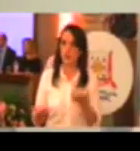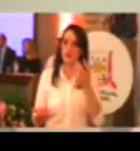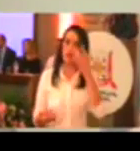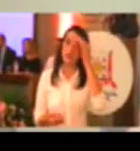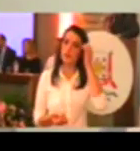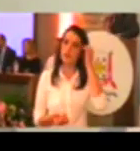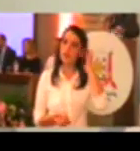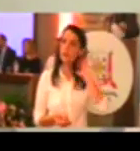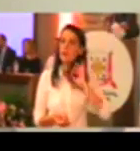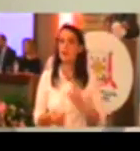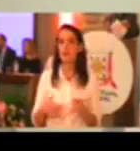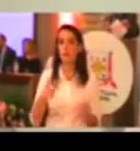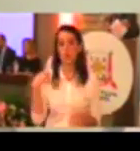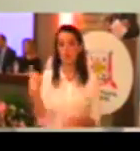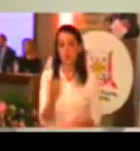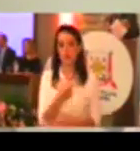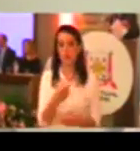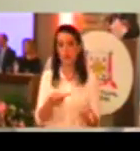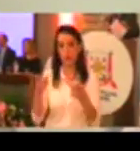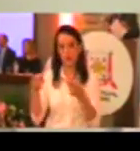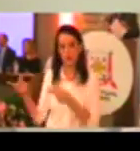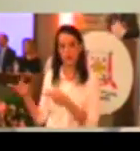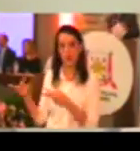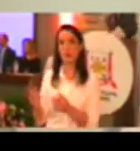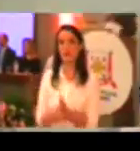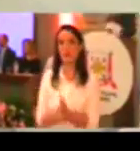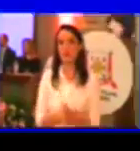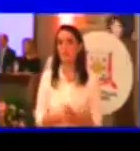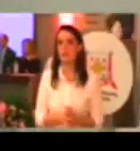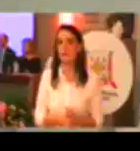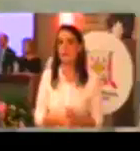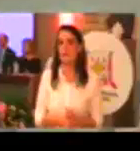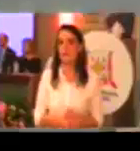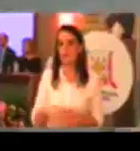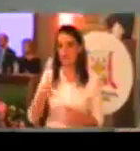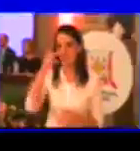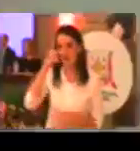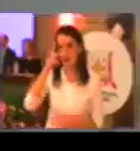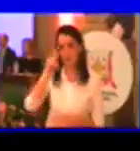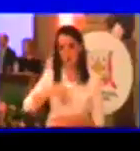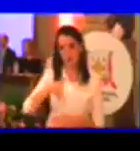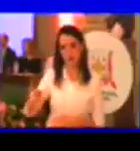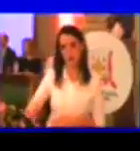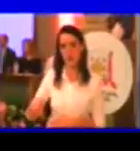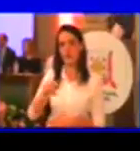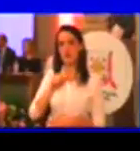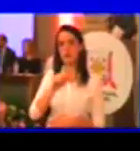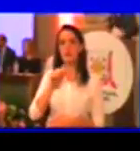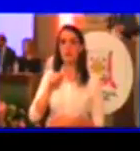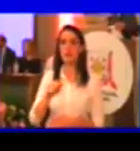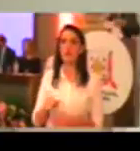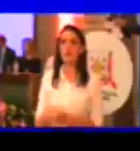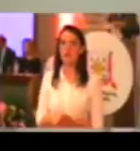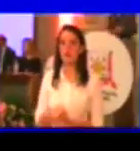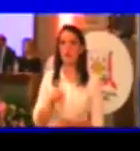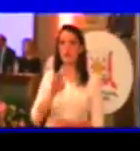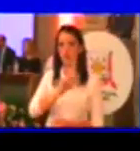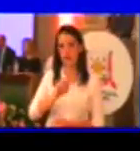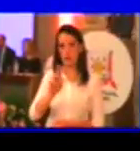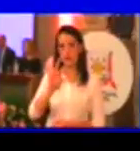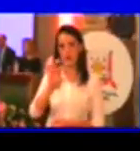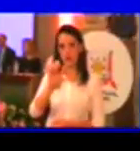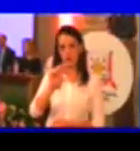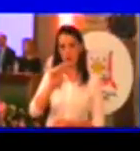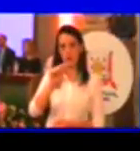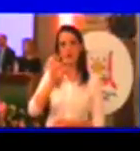Neste momento, nós convidamos a presidente da Câmara de Vereadores,